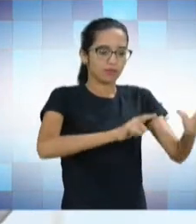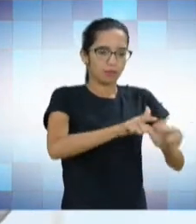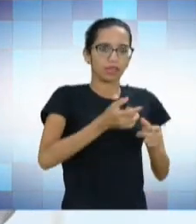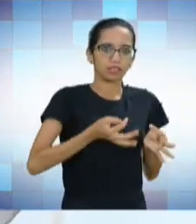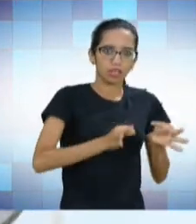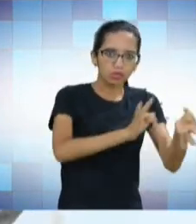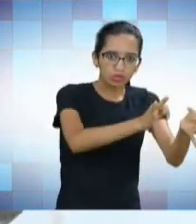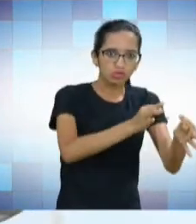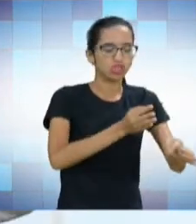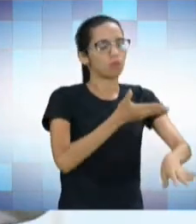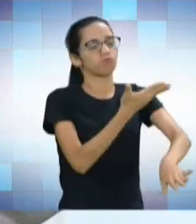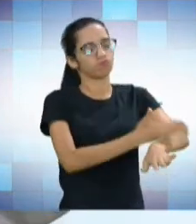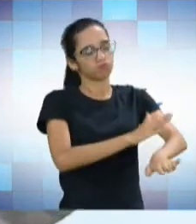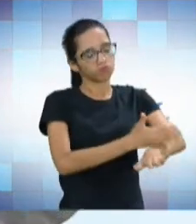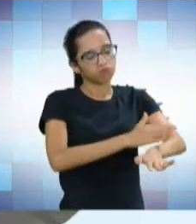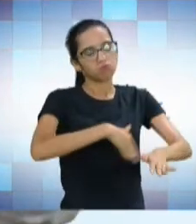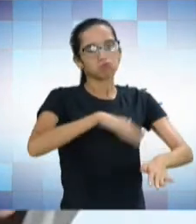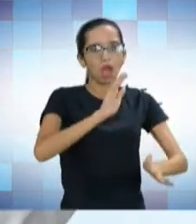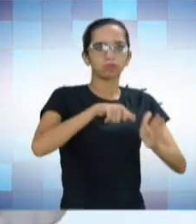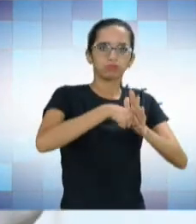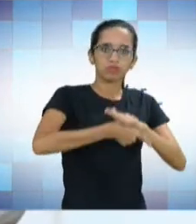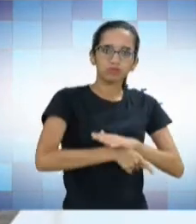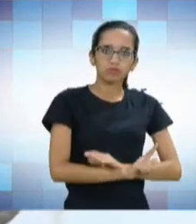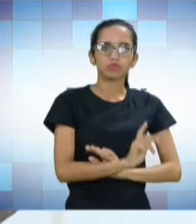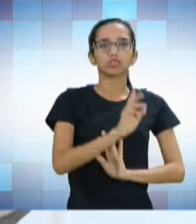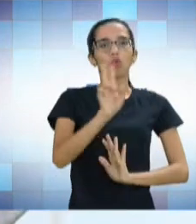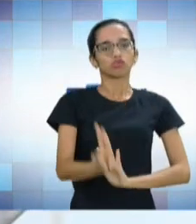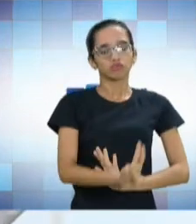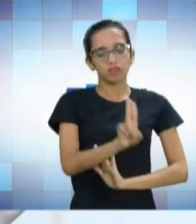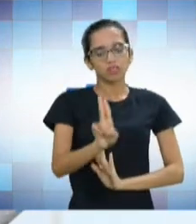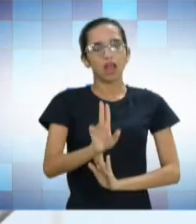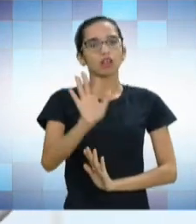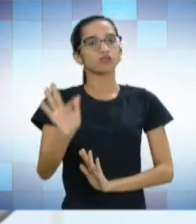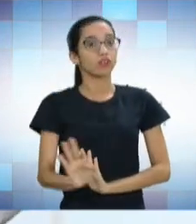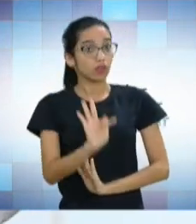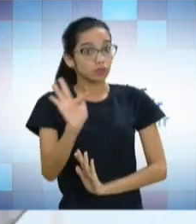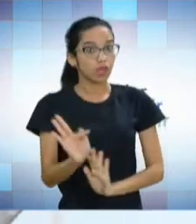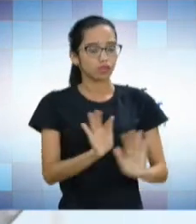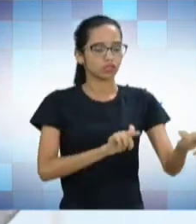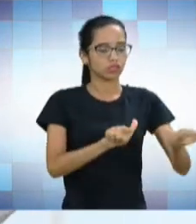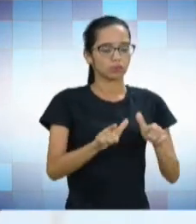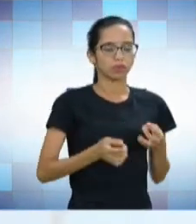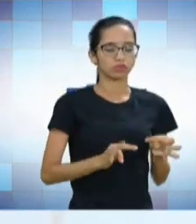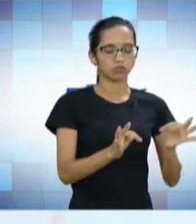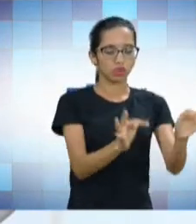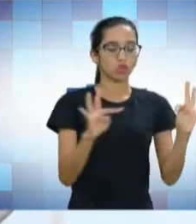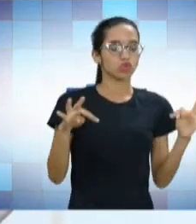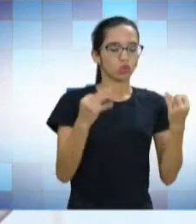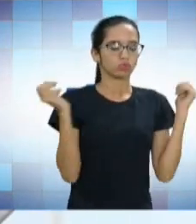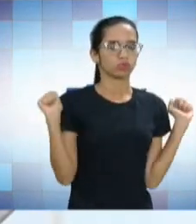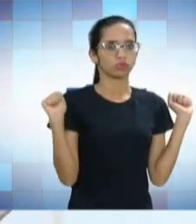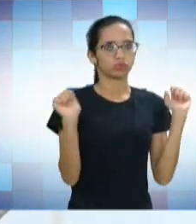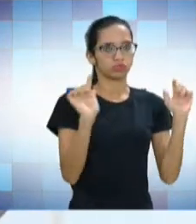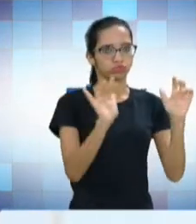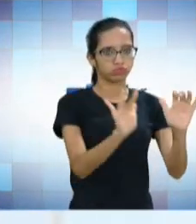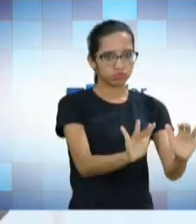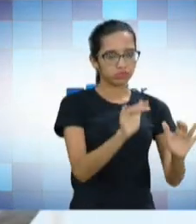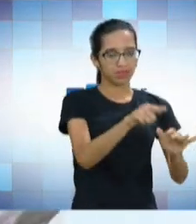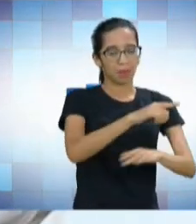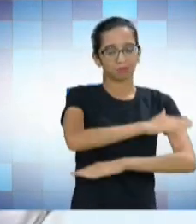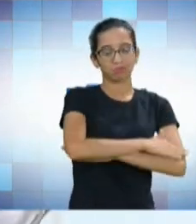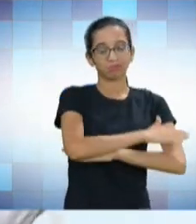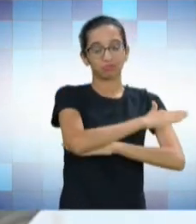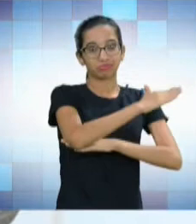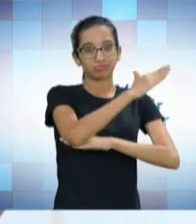e outros da universidade das faculdades que trabalham com tecnologia participar desse evento eles